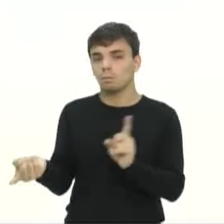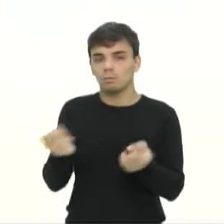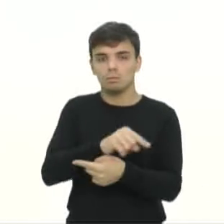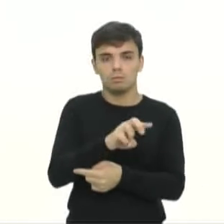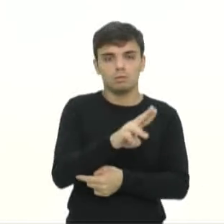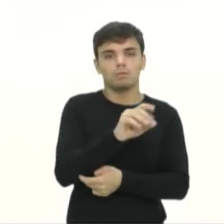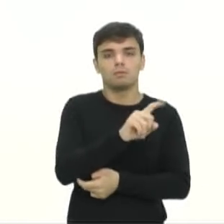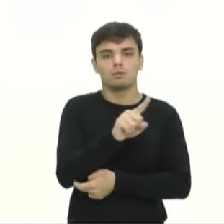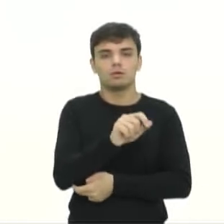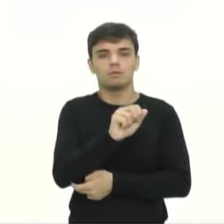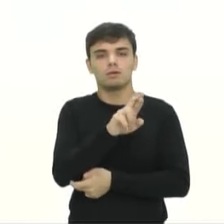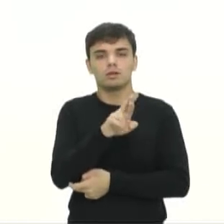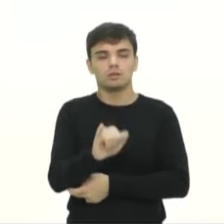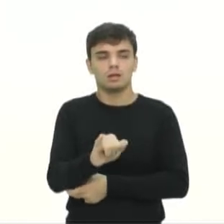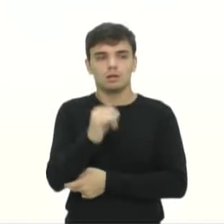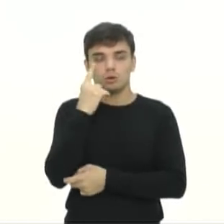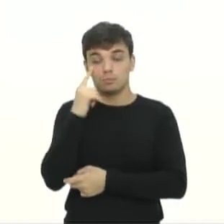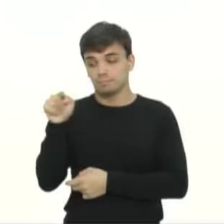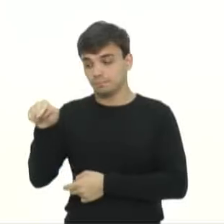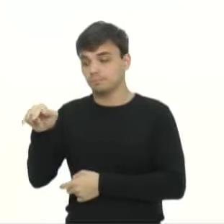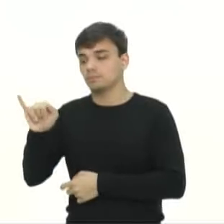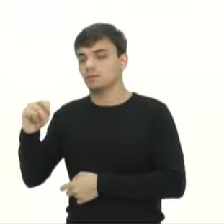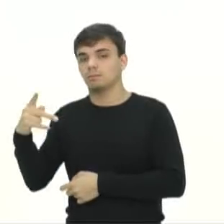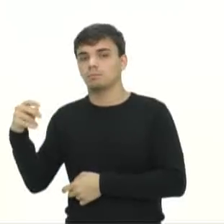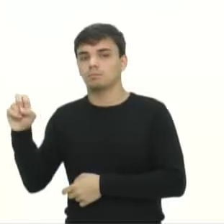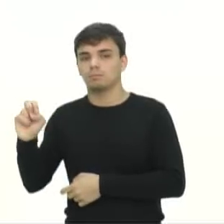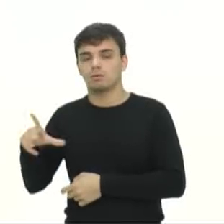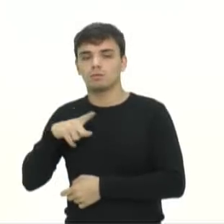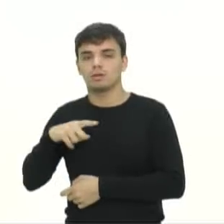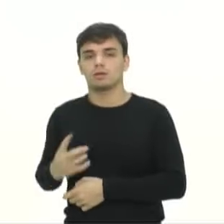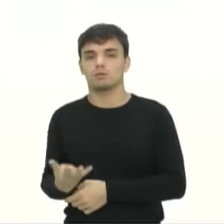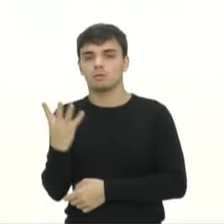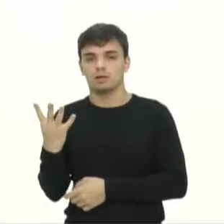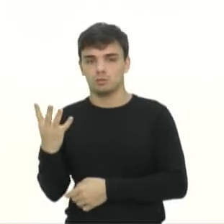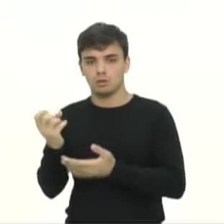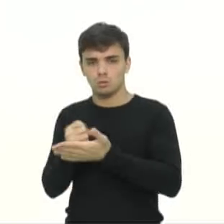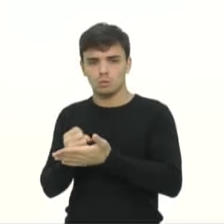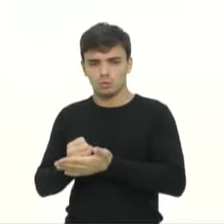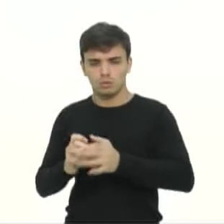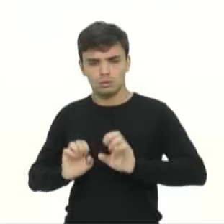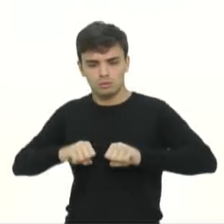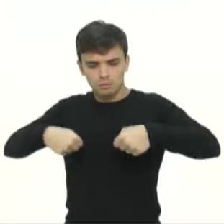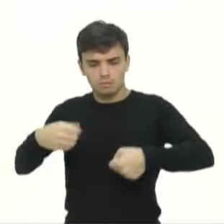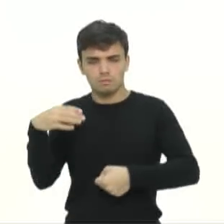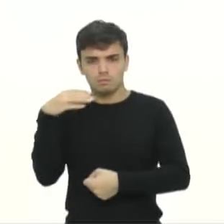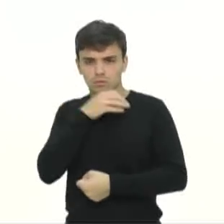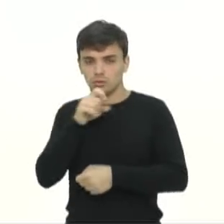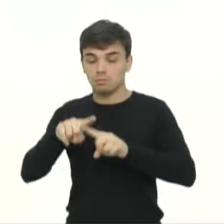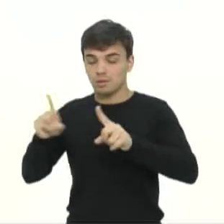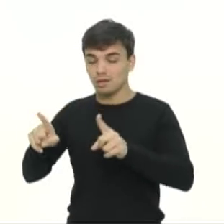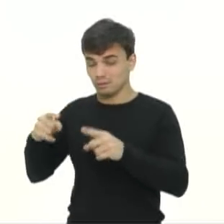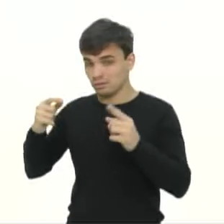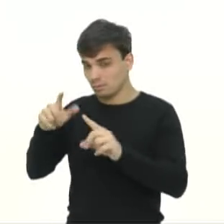4 pilares, que é o controle, velocidade, força, e o adversário precisa cair de